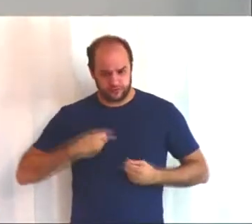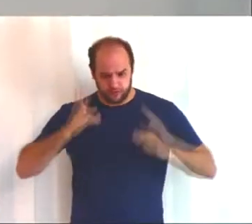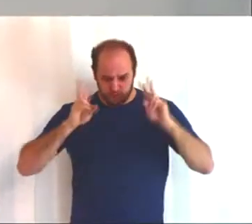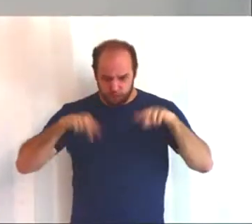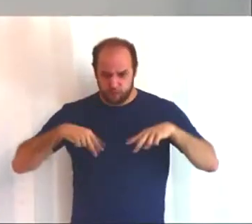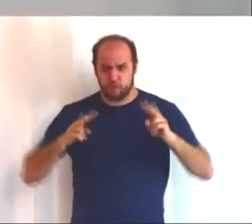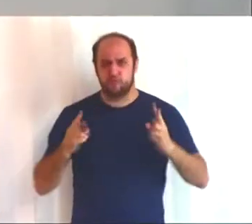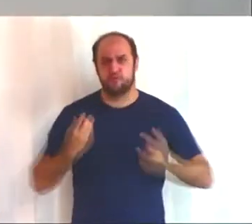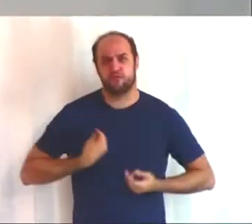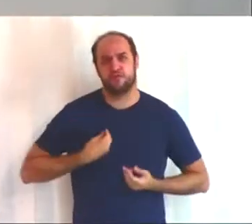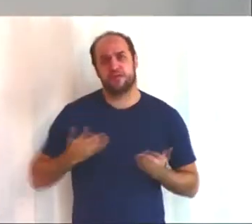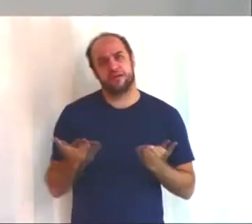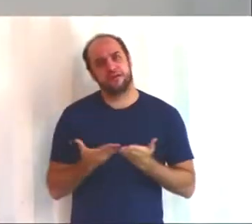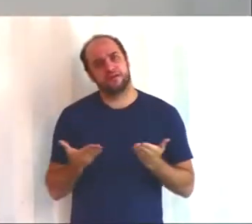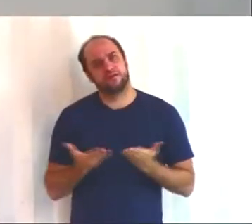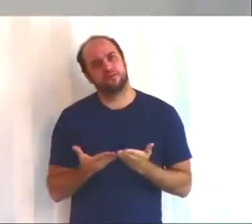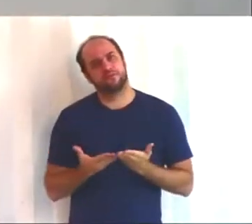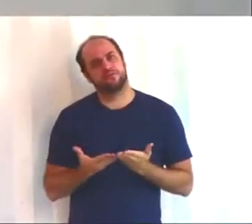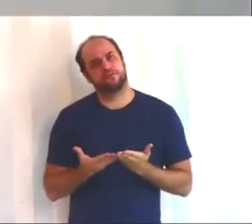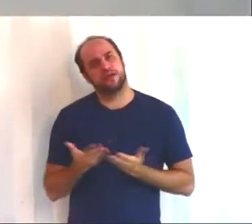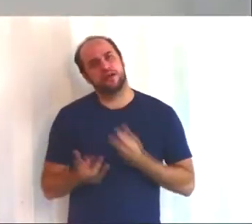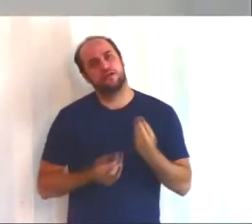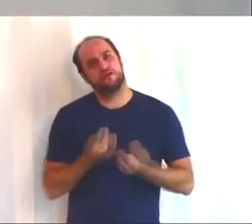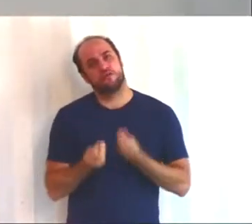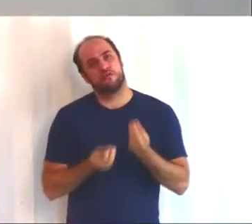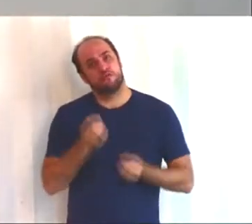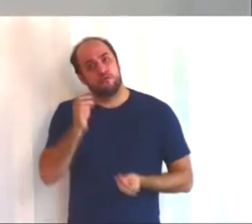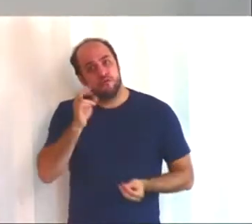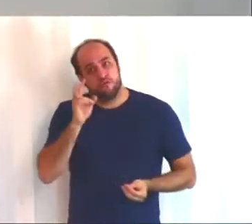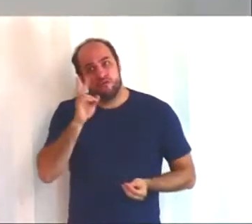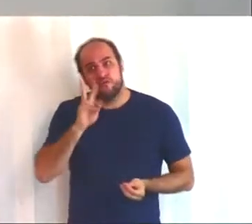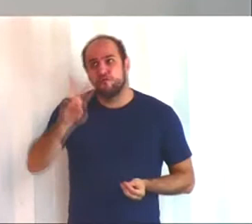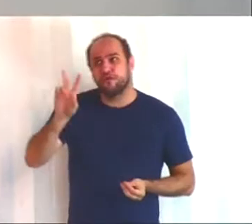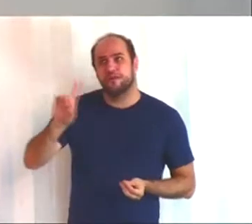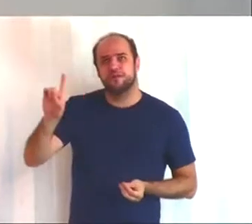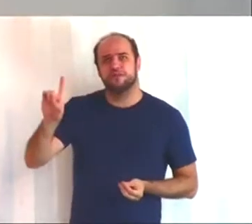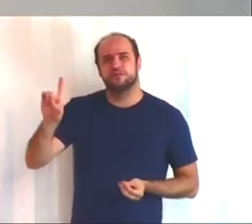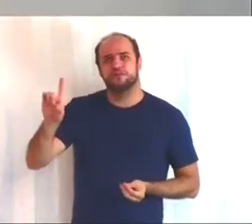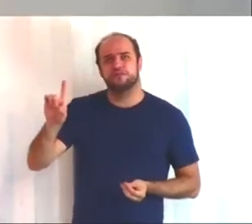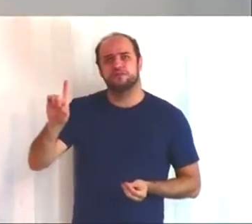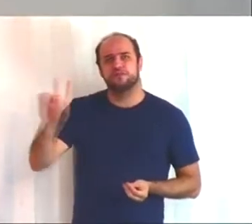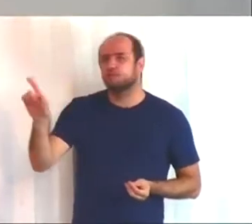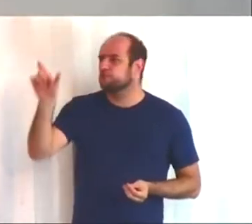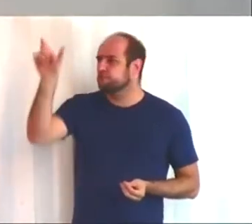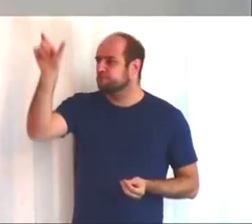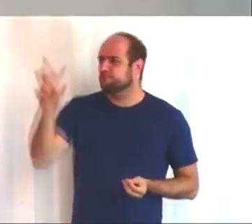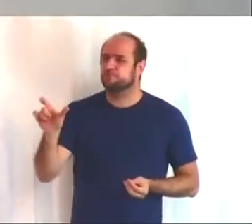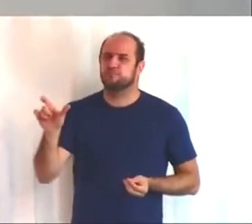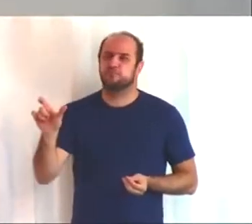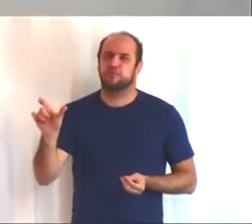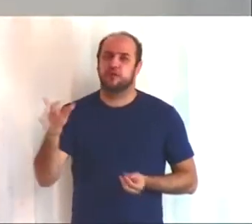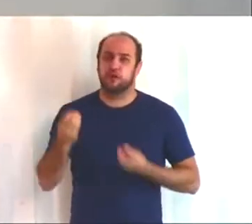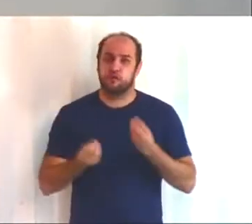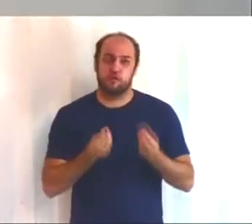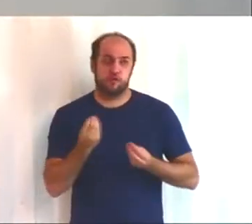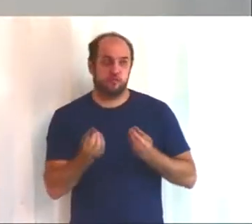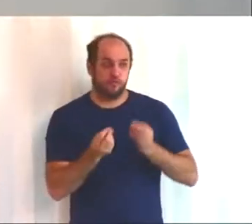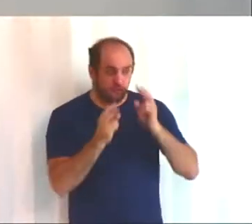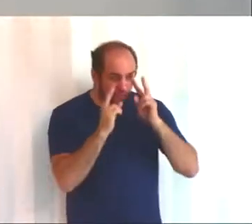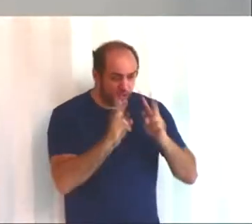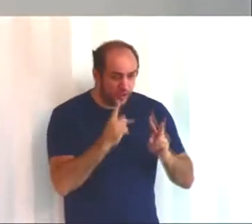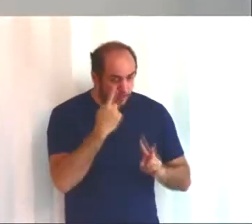nossa vida cristã, da maneira como vemos Deus como bom pastor e a maneira como vemos os